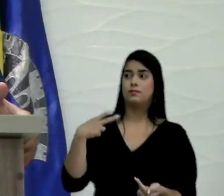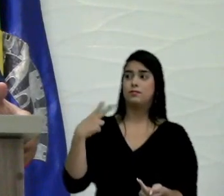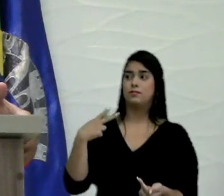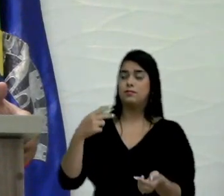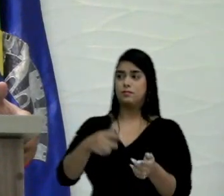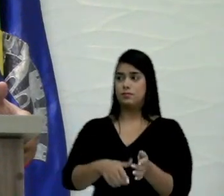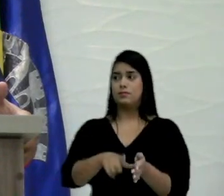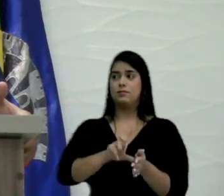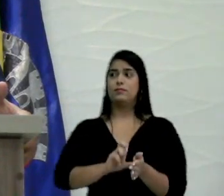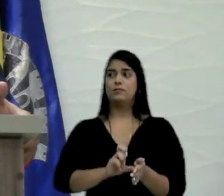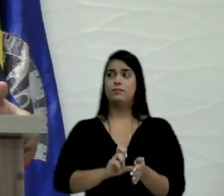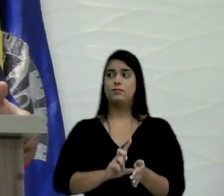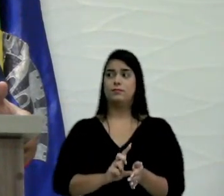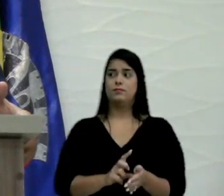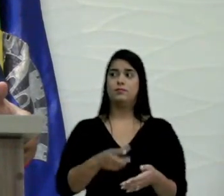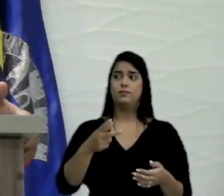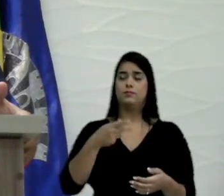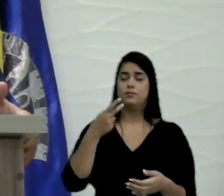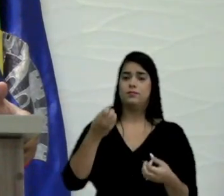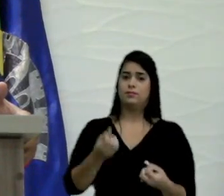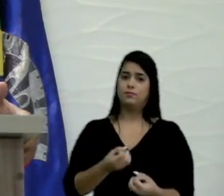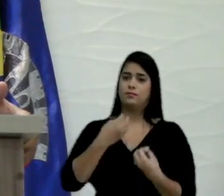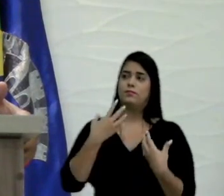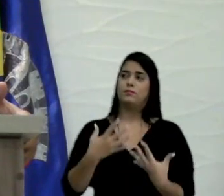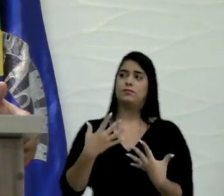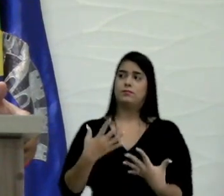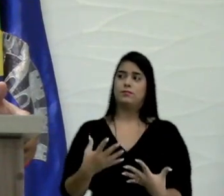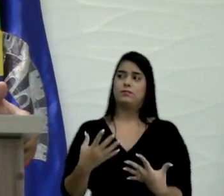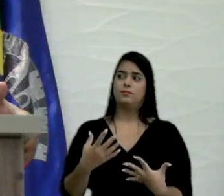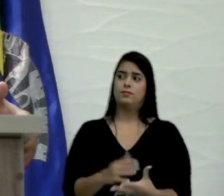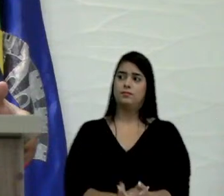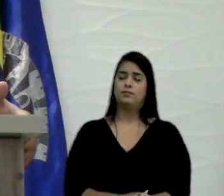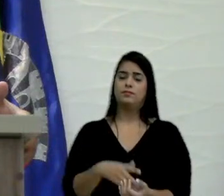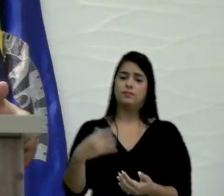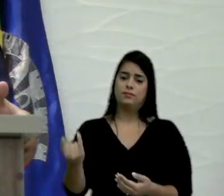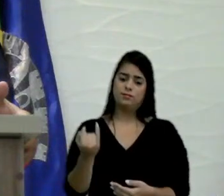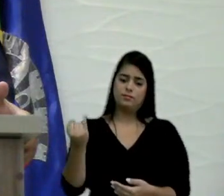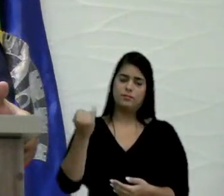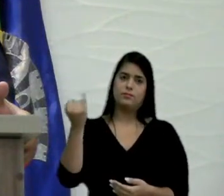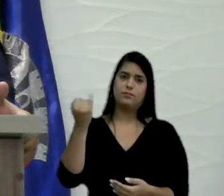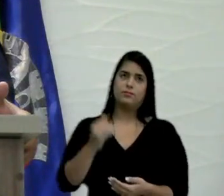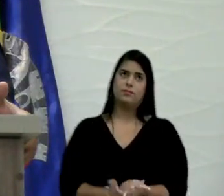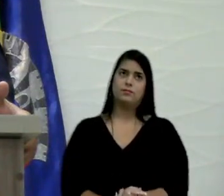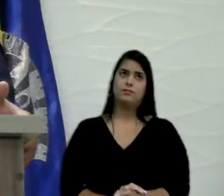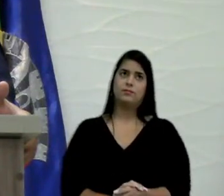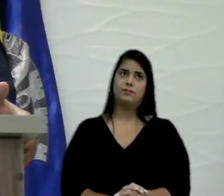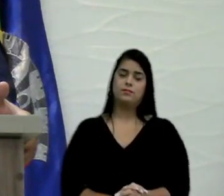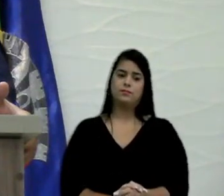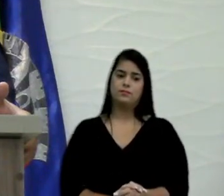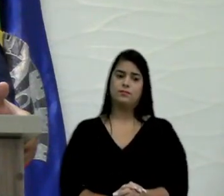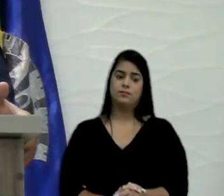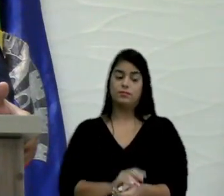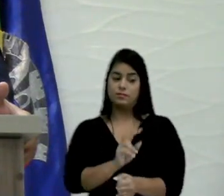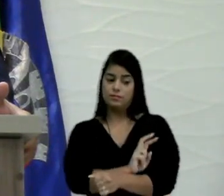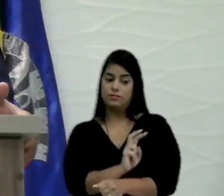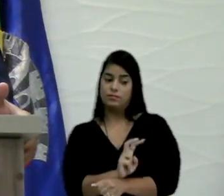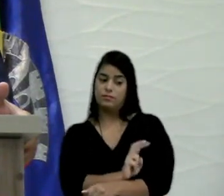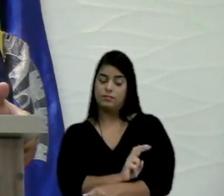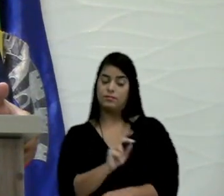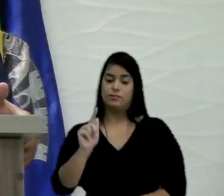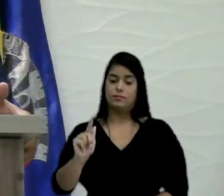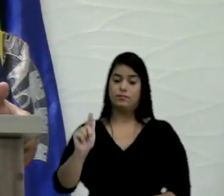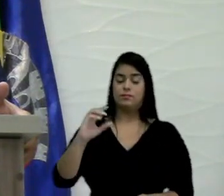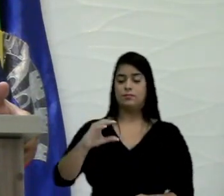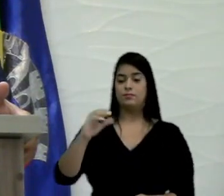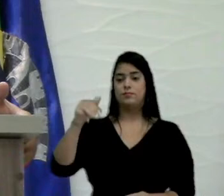me antecedeu falou bem na questão de até inibir é importante e Aguarda a sem já faz isso toda